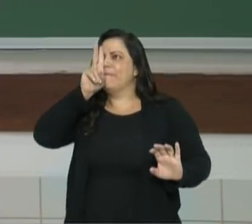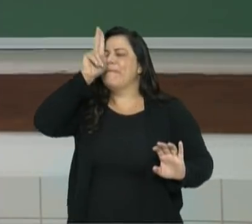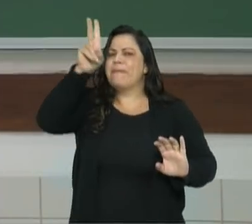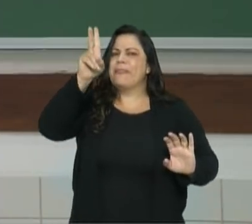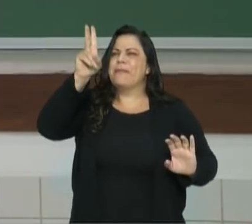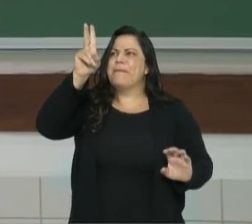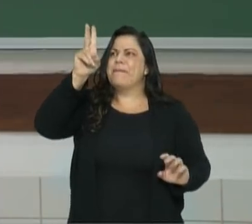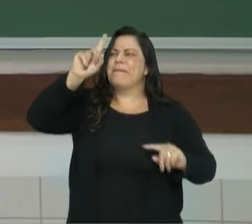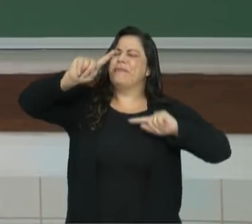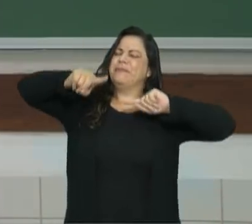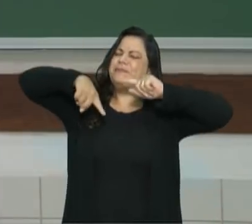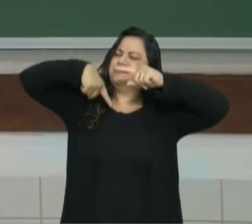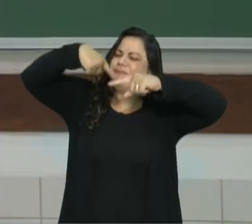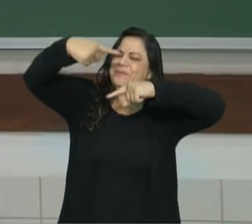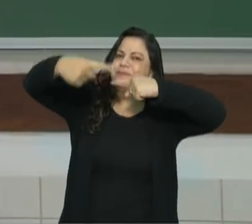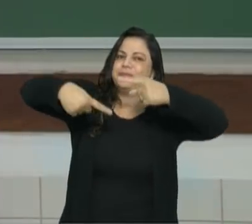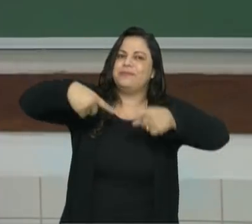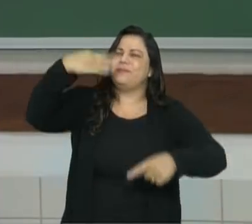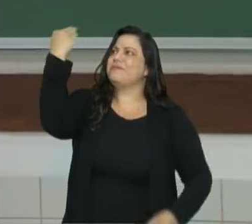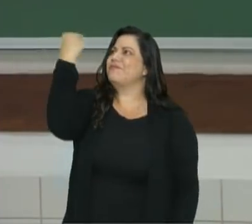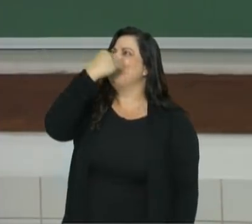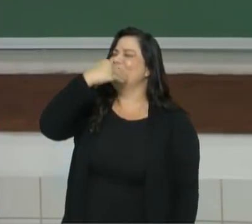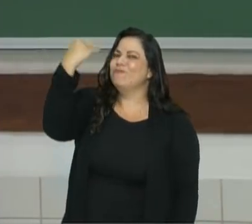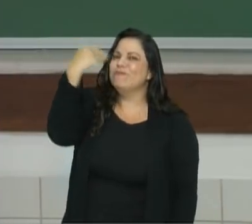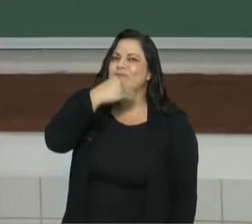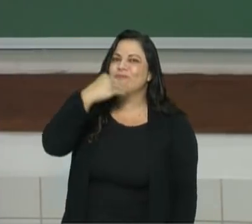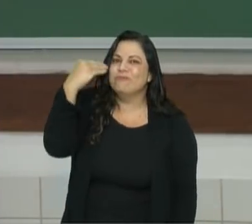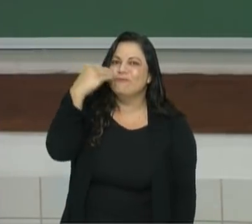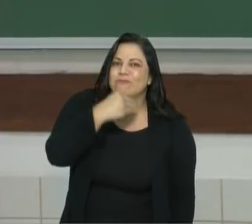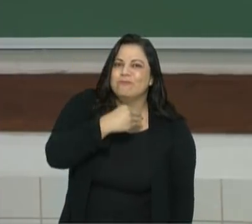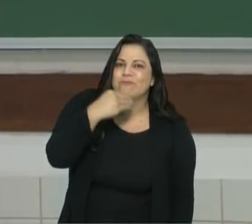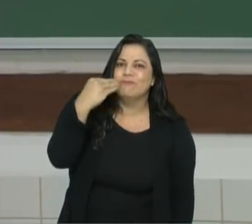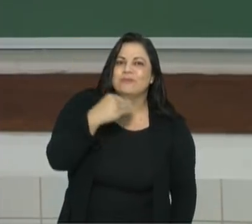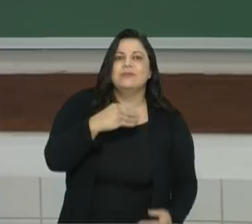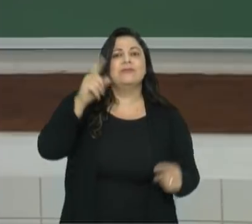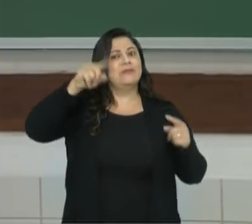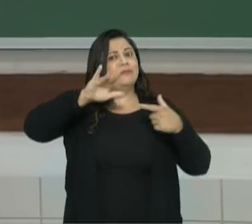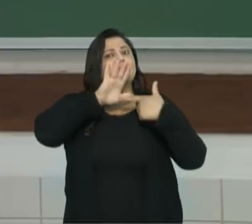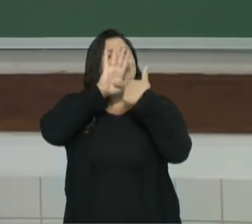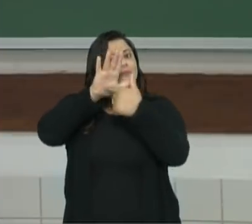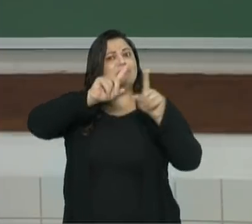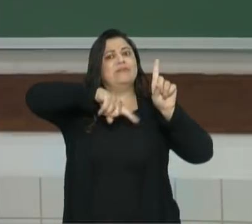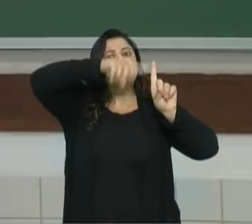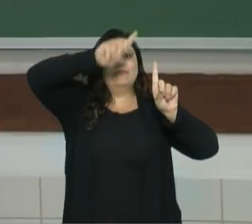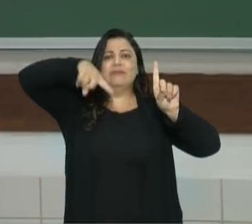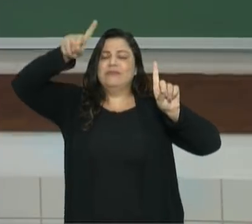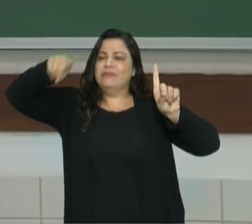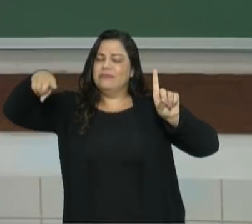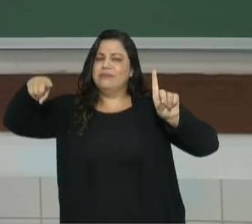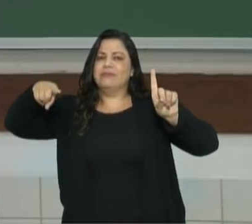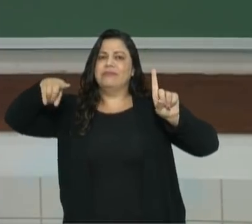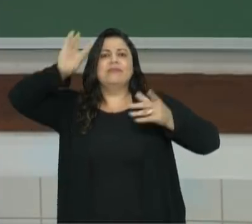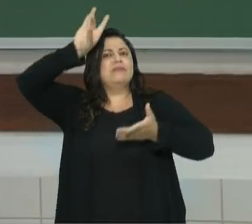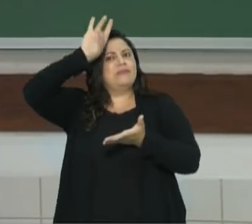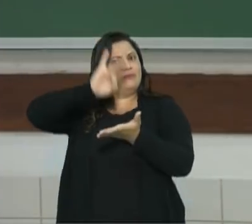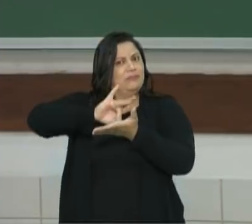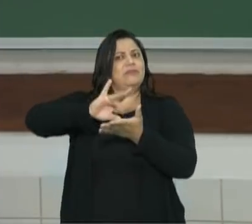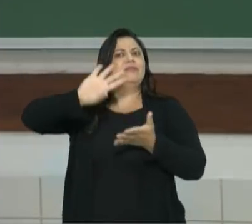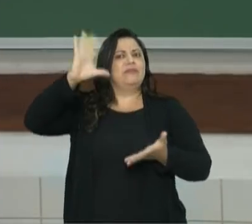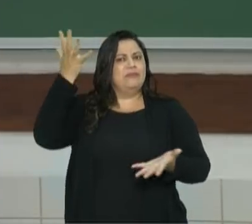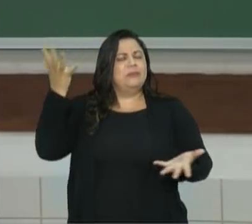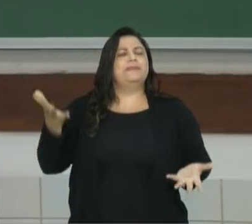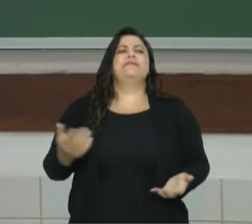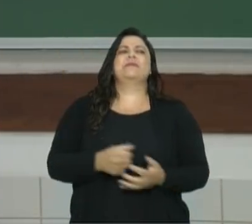aquela esmorecida, certo? É isso que ele está demonstrando para você, certo? É uma situação real, beleza? Aqui está de forma linear,